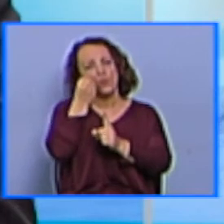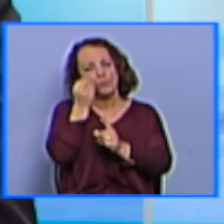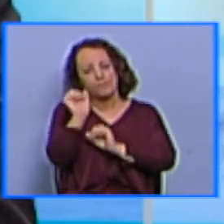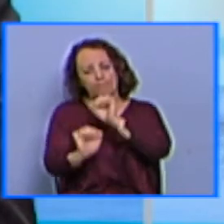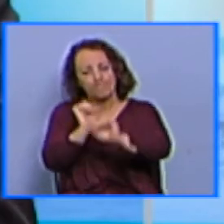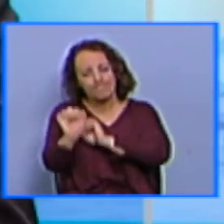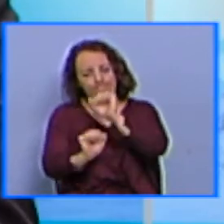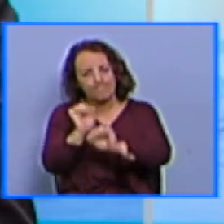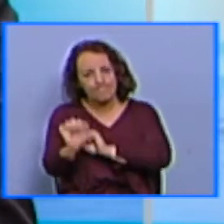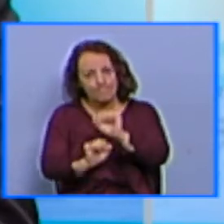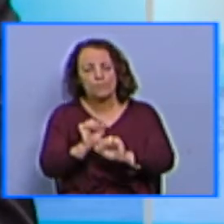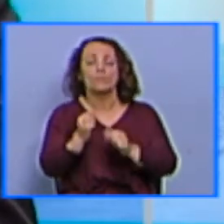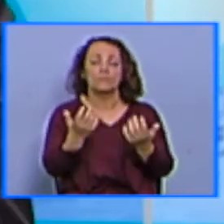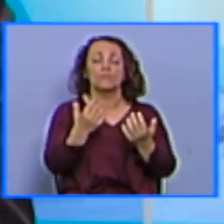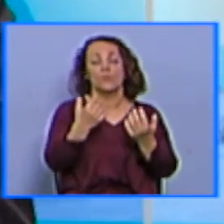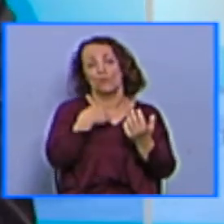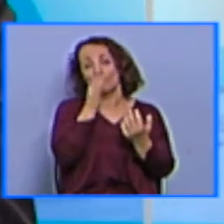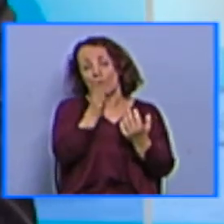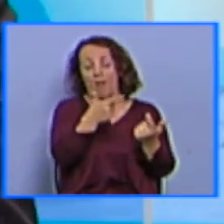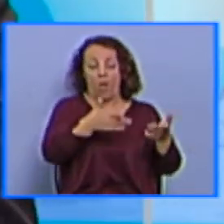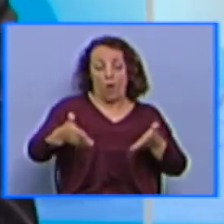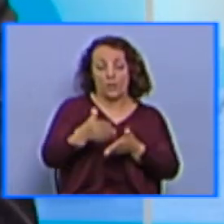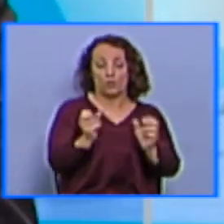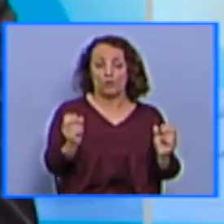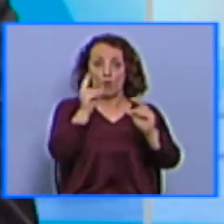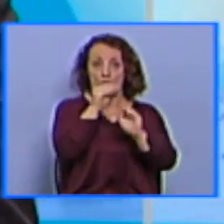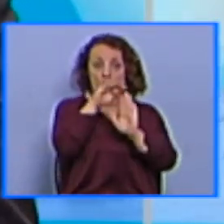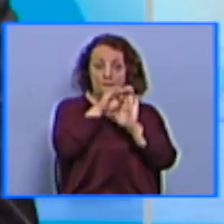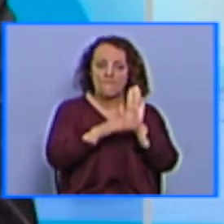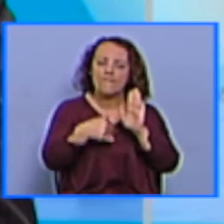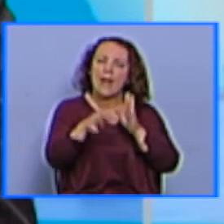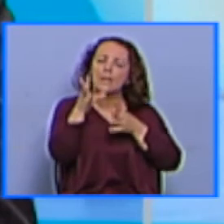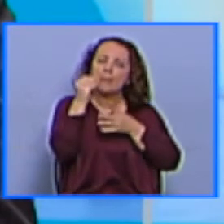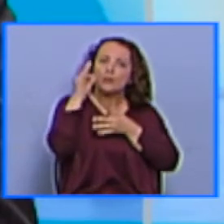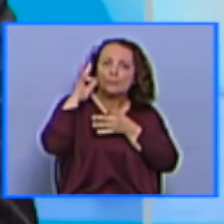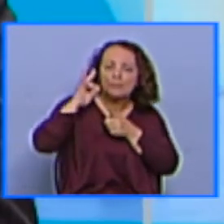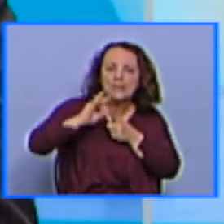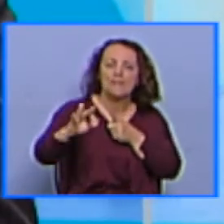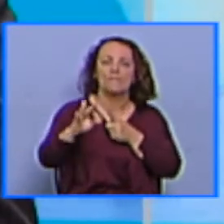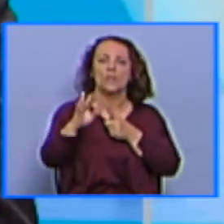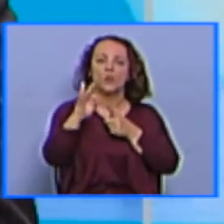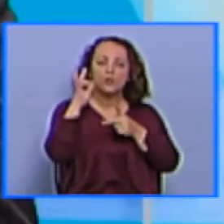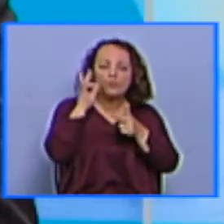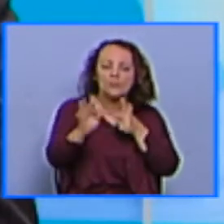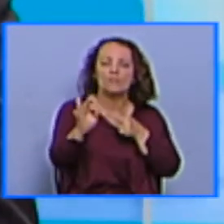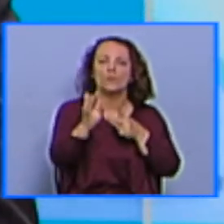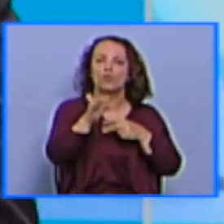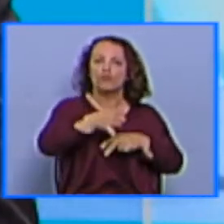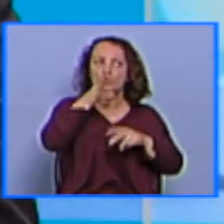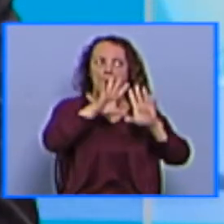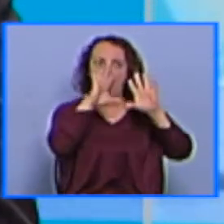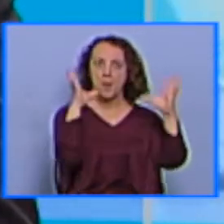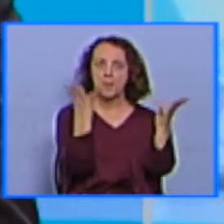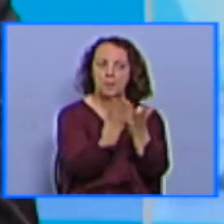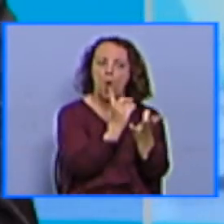como disse, portanto, nas novas orientações teremos em conta, de modo mais preciso, muito concreto, para todos os ambientes, para as